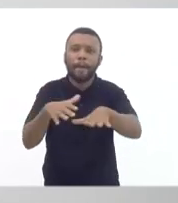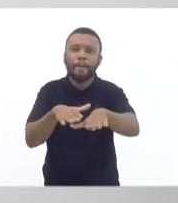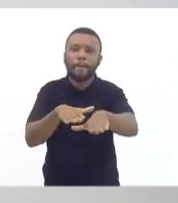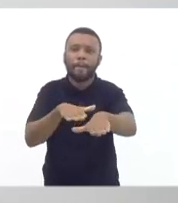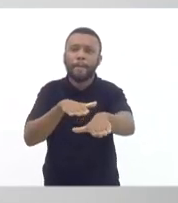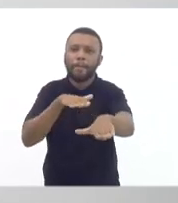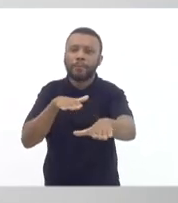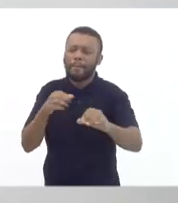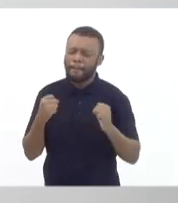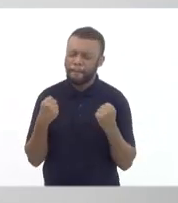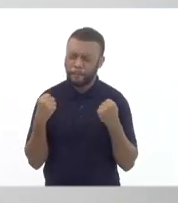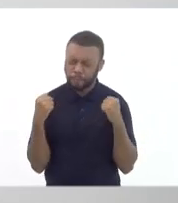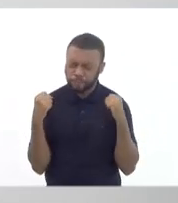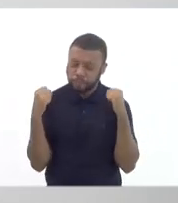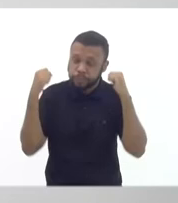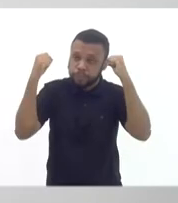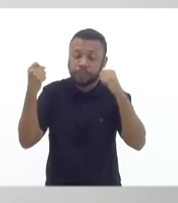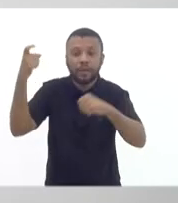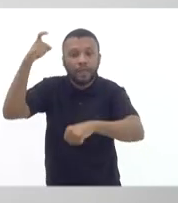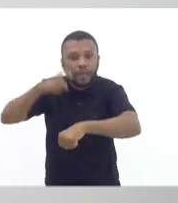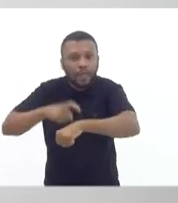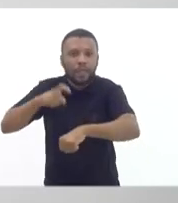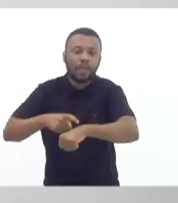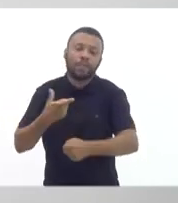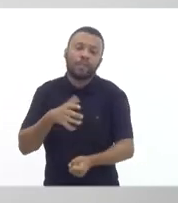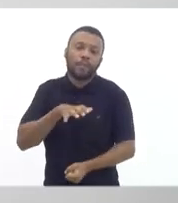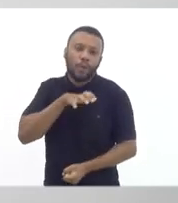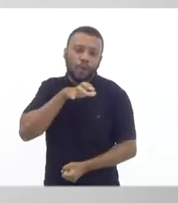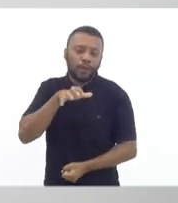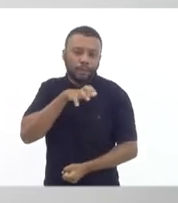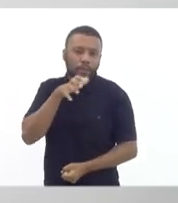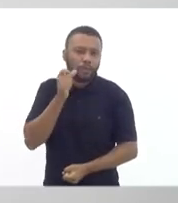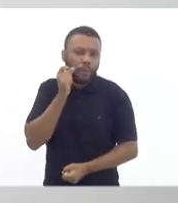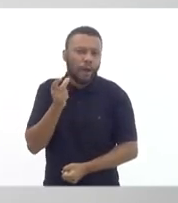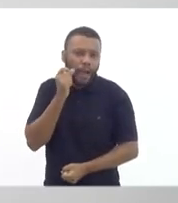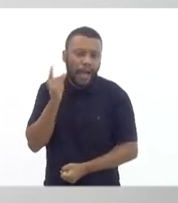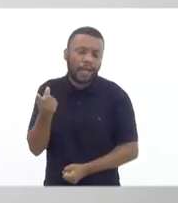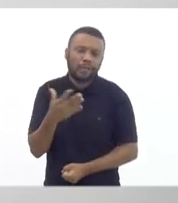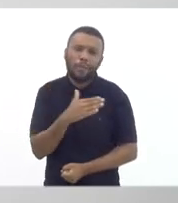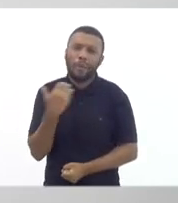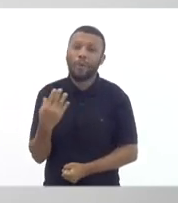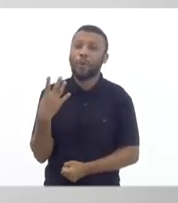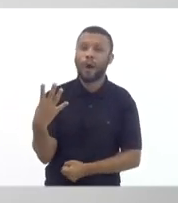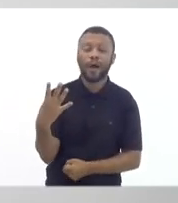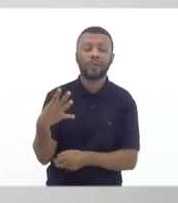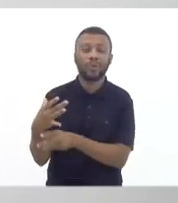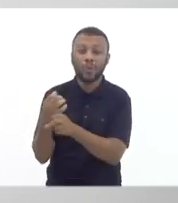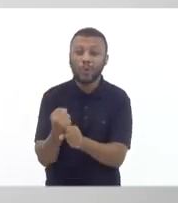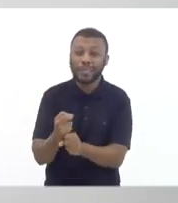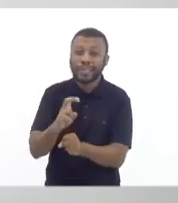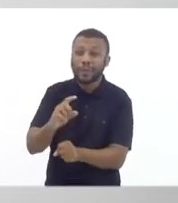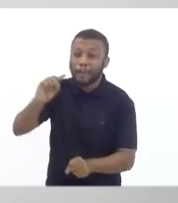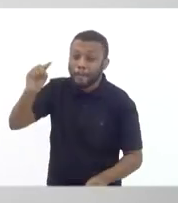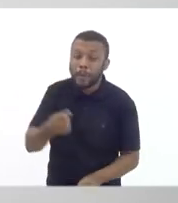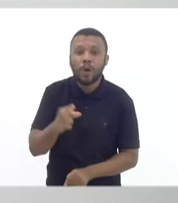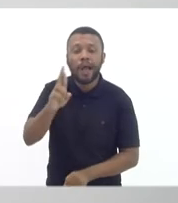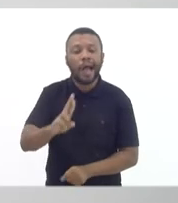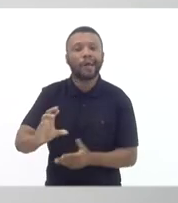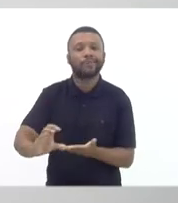de estresse nos meus animais. Eu perdi 4 animais, num total de mais de R$5.000.